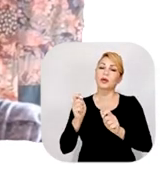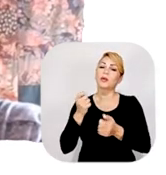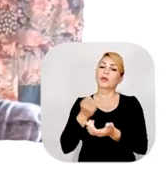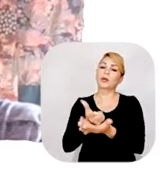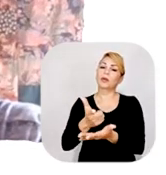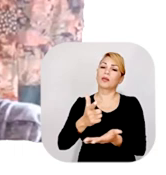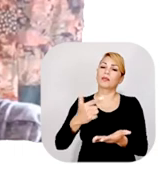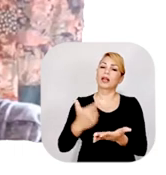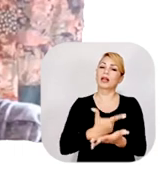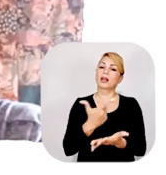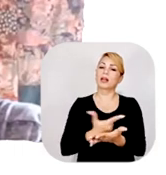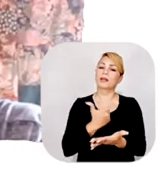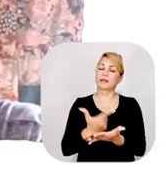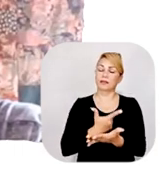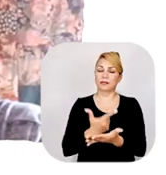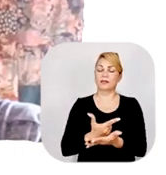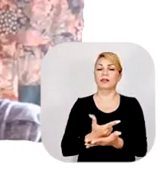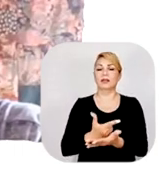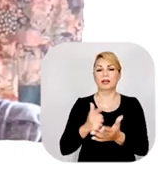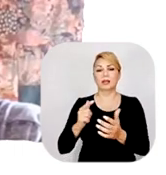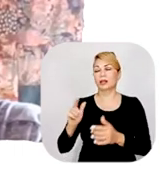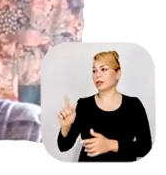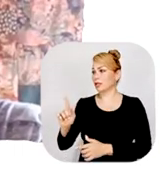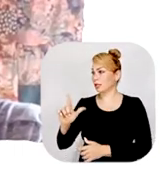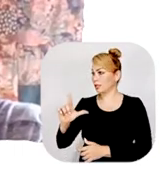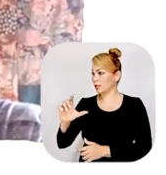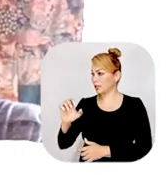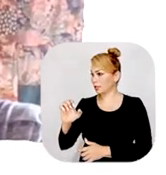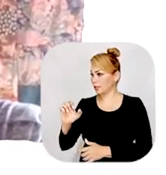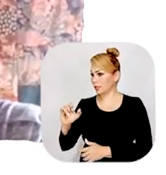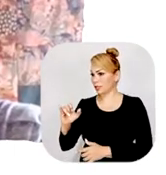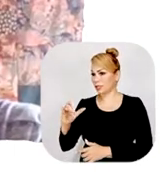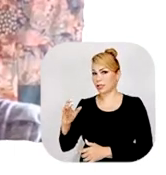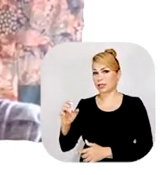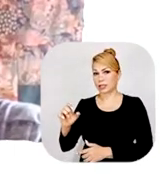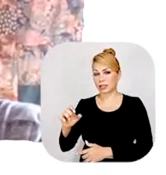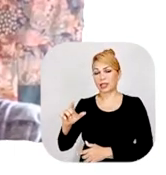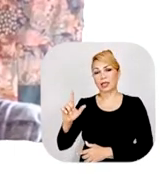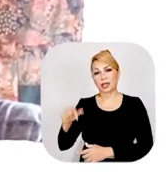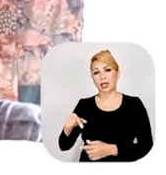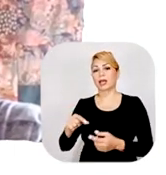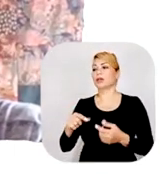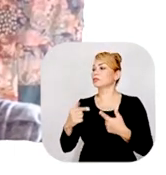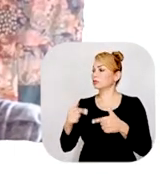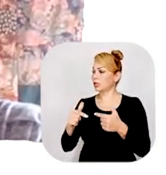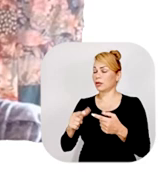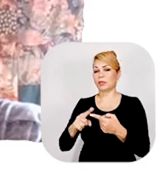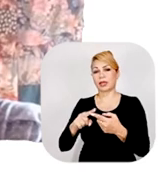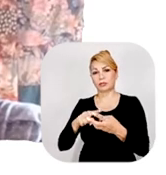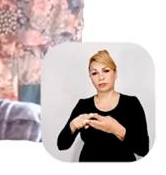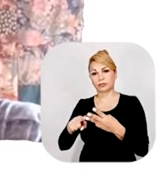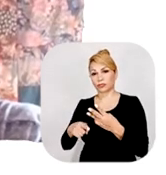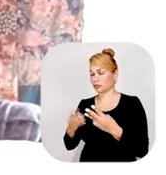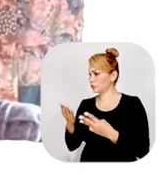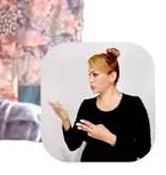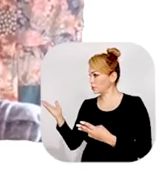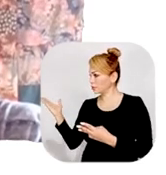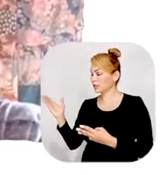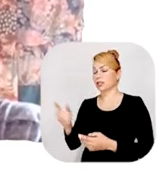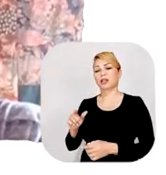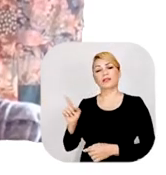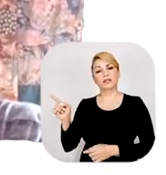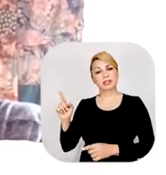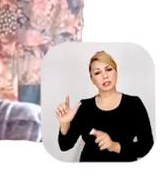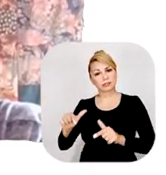Gleice, que é um serviço. O Gleice, Marta e Heim, o que vocês estão fazendo, vocês estão prestando